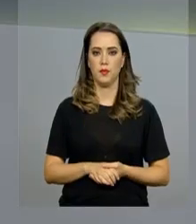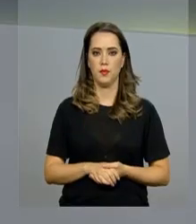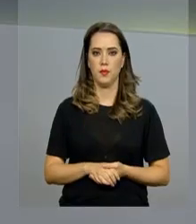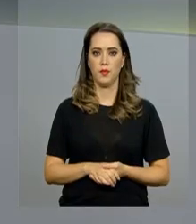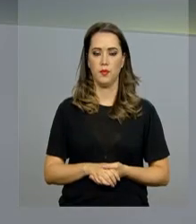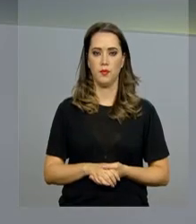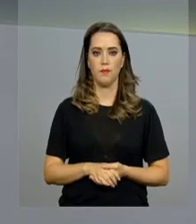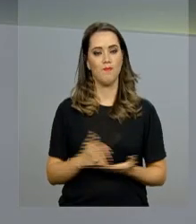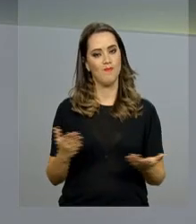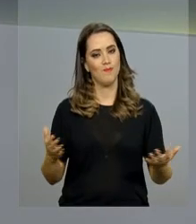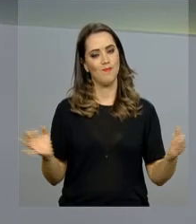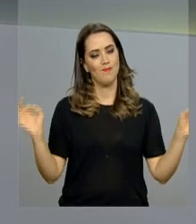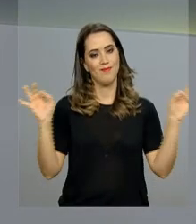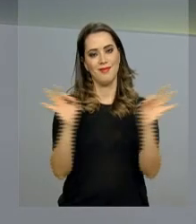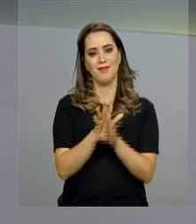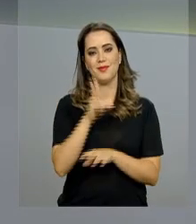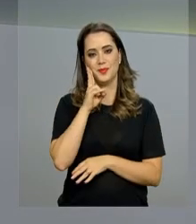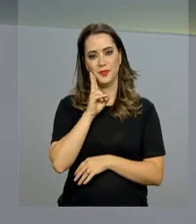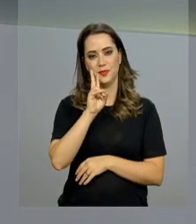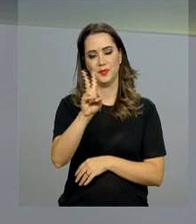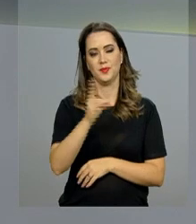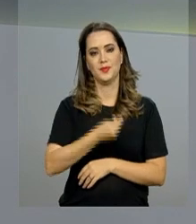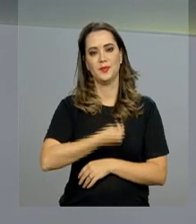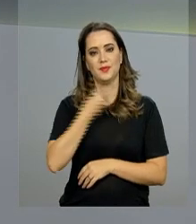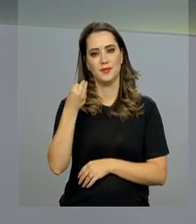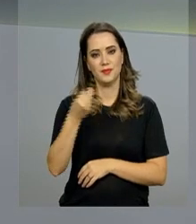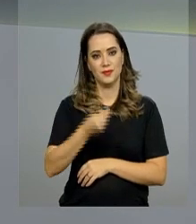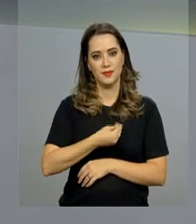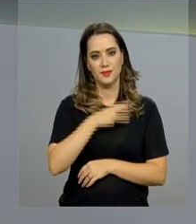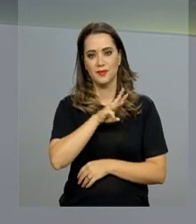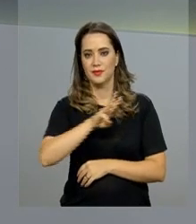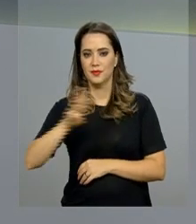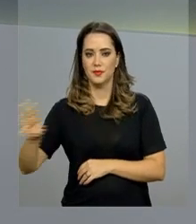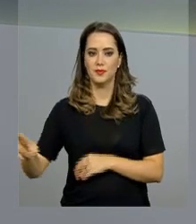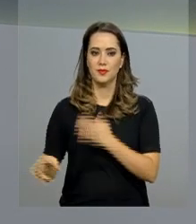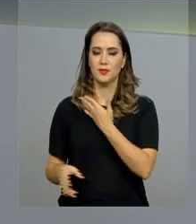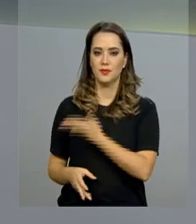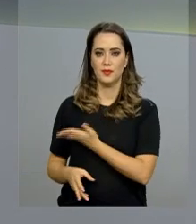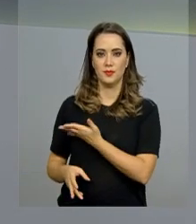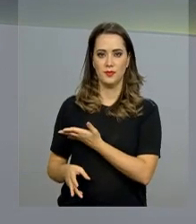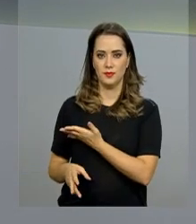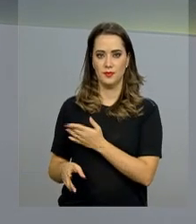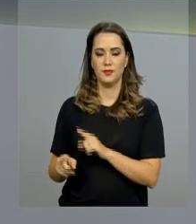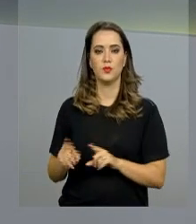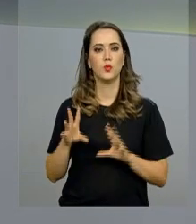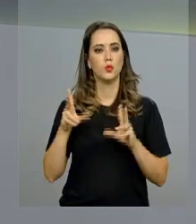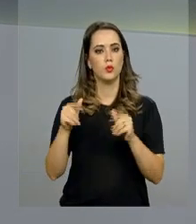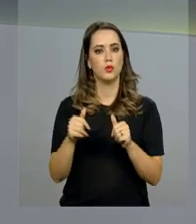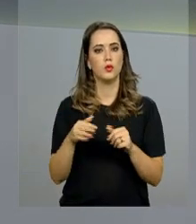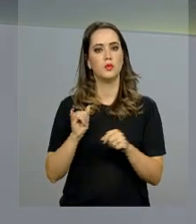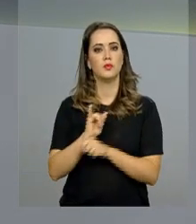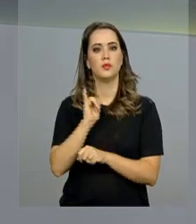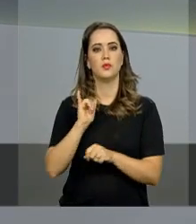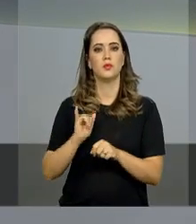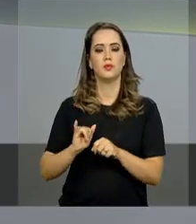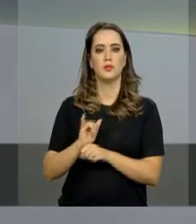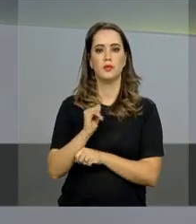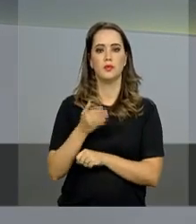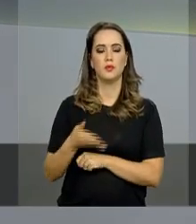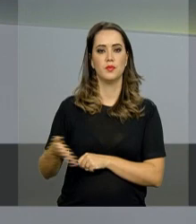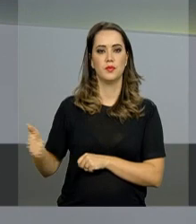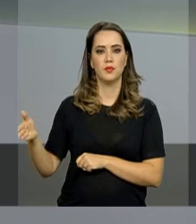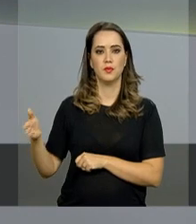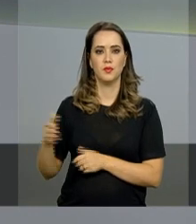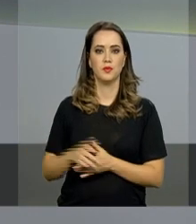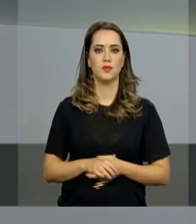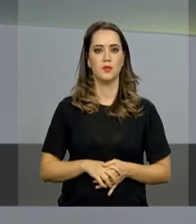nós ficamos por aqui você acompanha nossa programação ao vivo pelo site da rbr e todas as reportagens estão